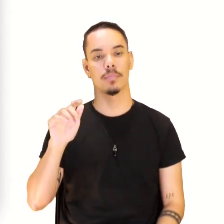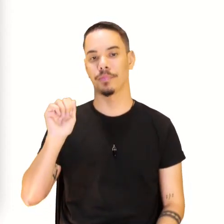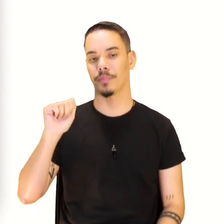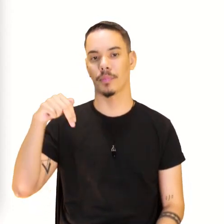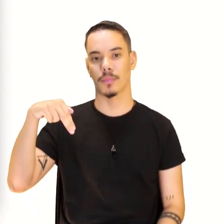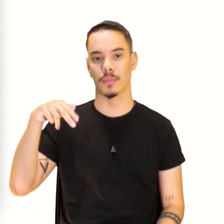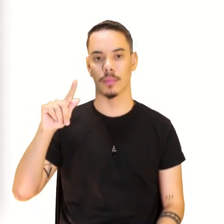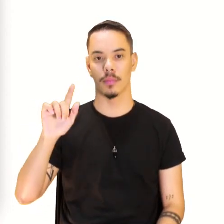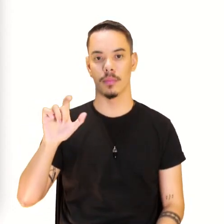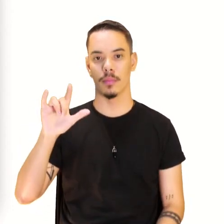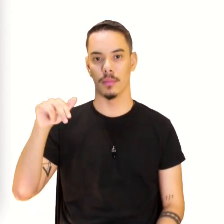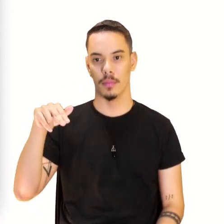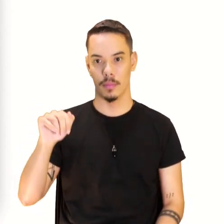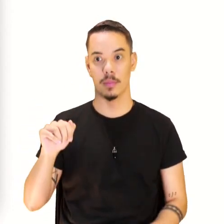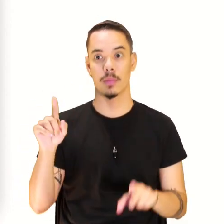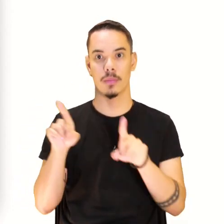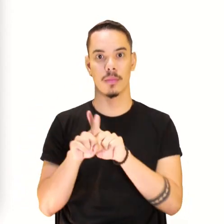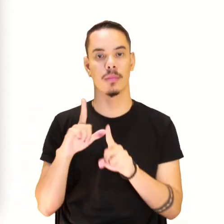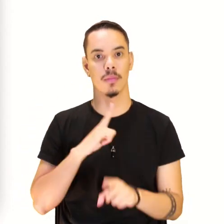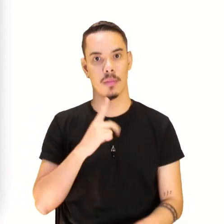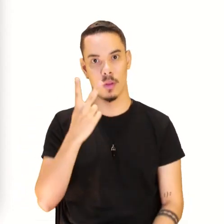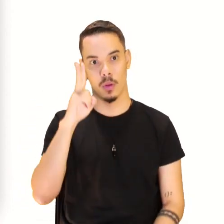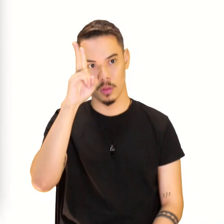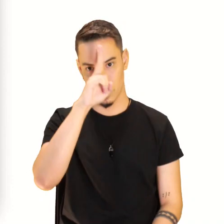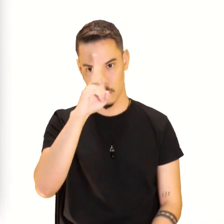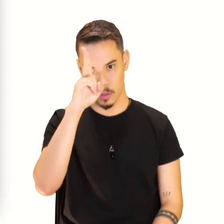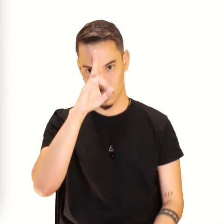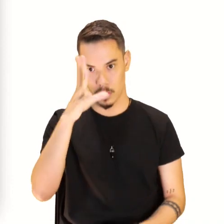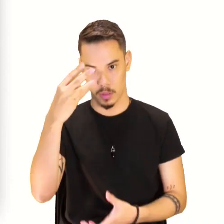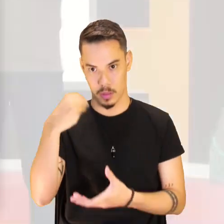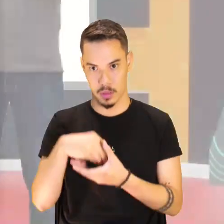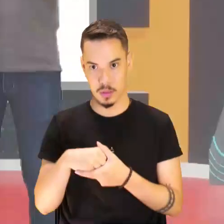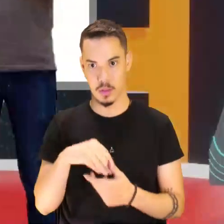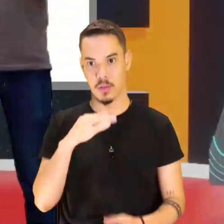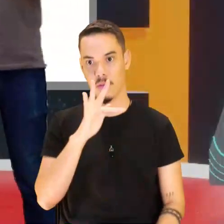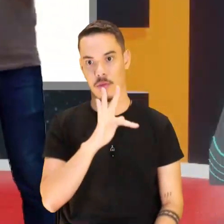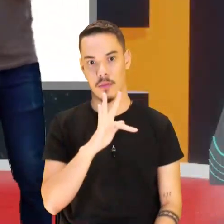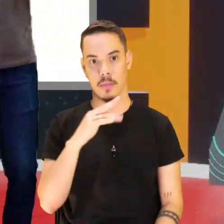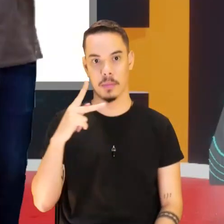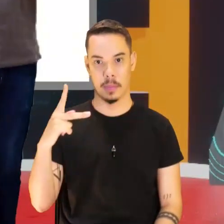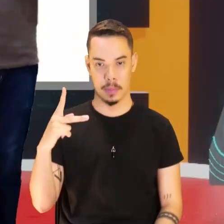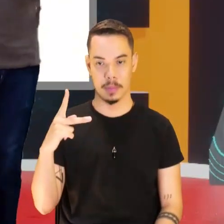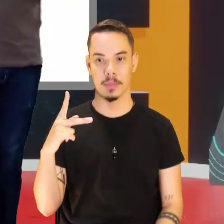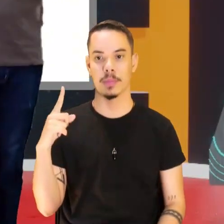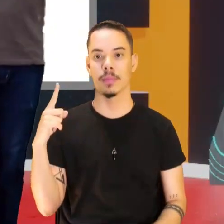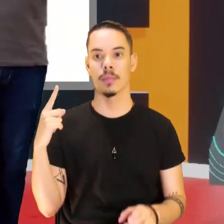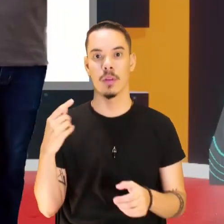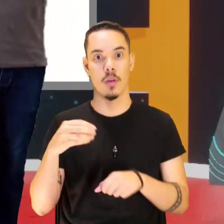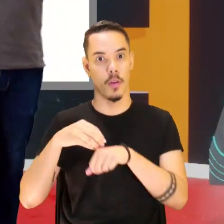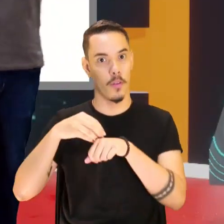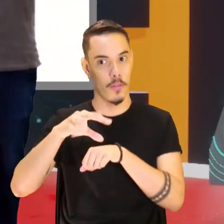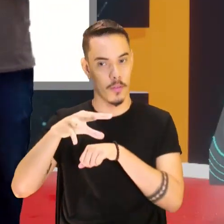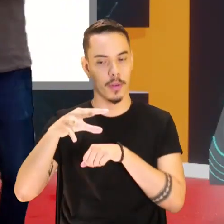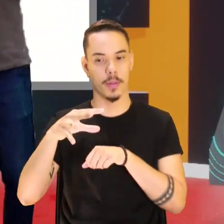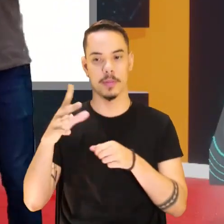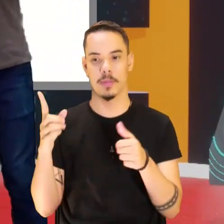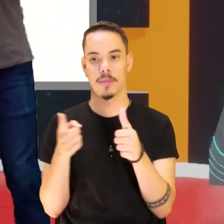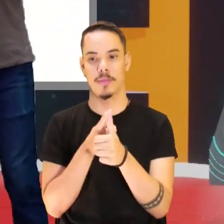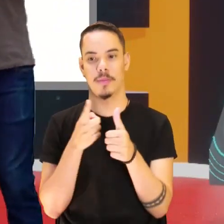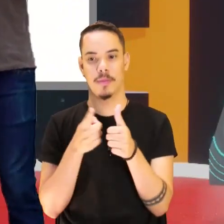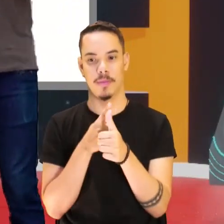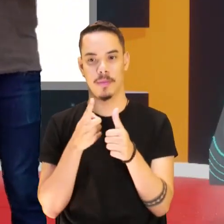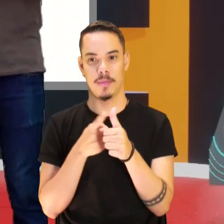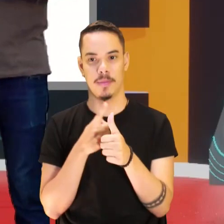que é forte Príncipe da Beira eu tenho duas histórias legais do Forte príncipe olha só a primeira